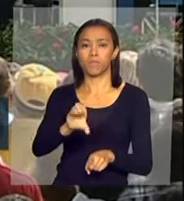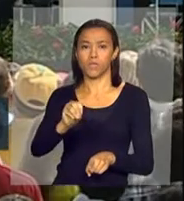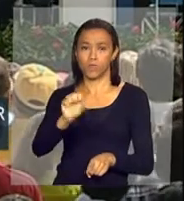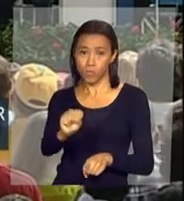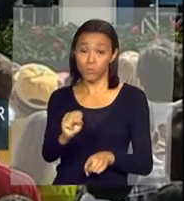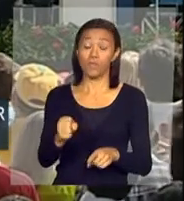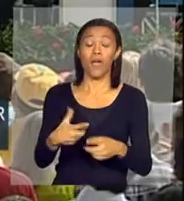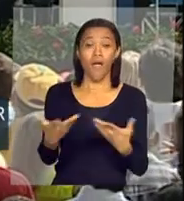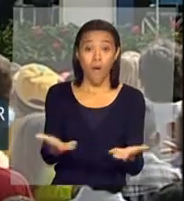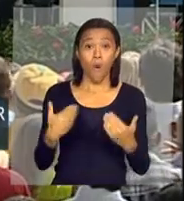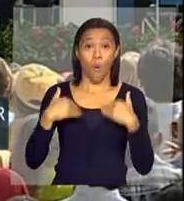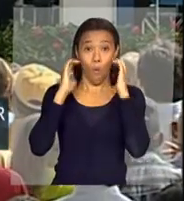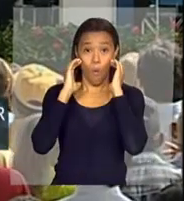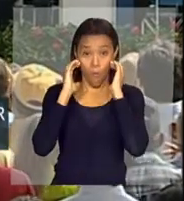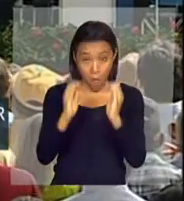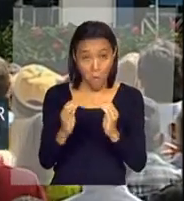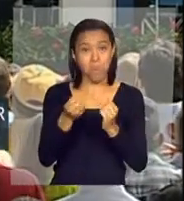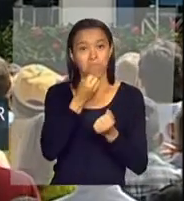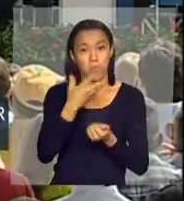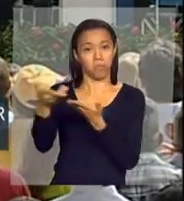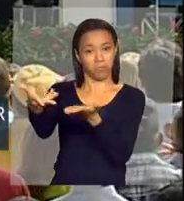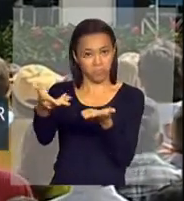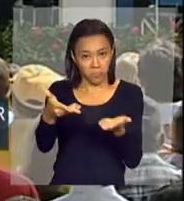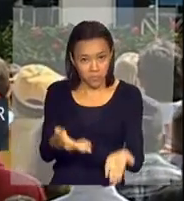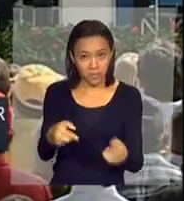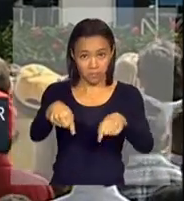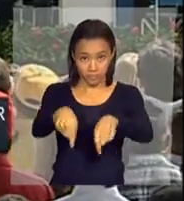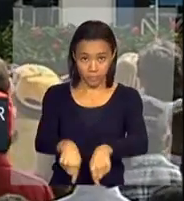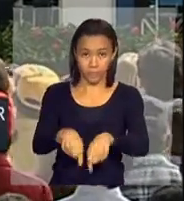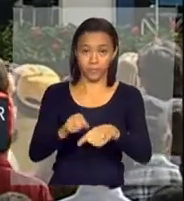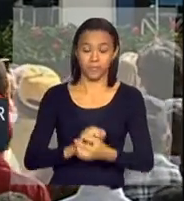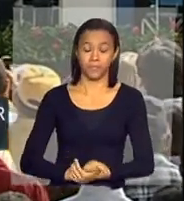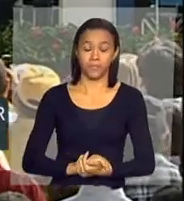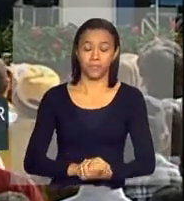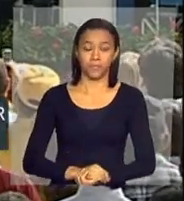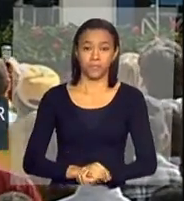manifesto a grande honra de merecer sua ilustre visita, presidente.